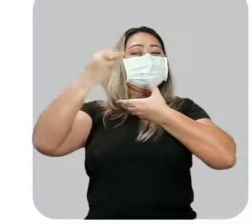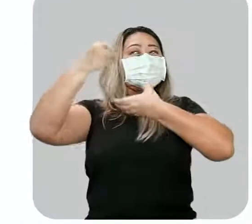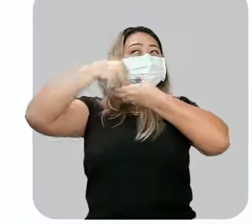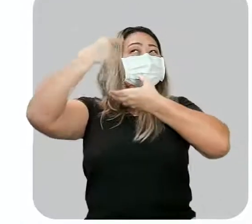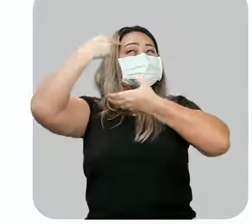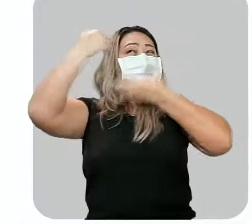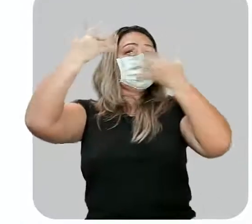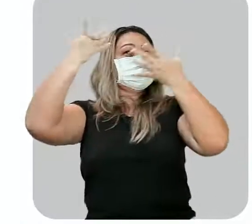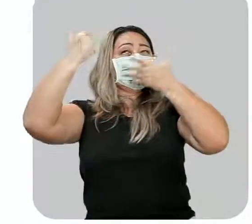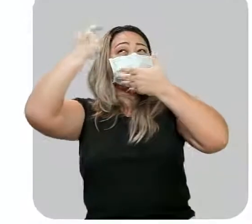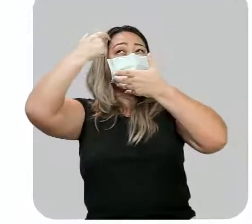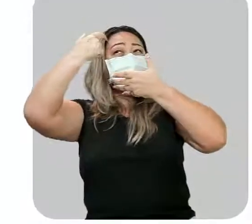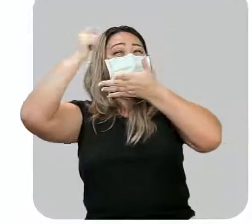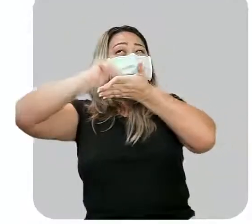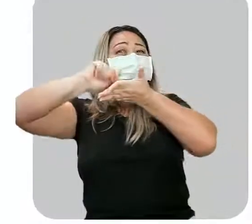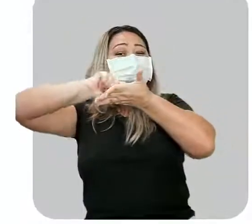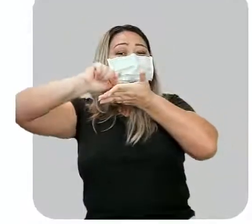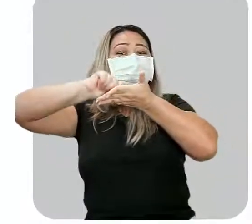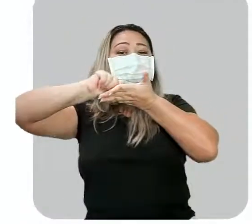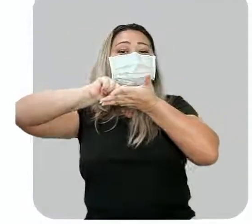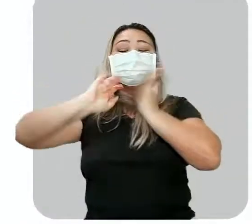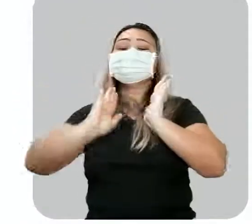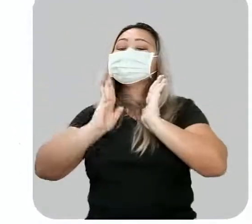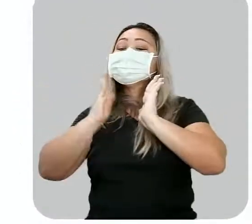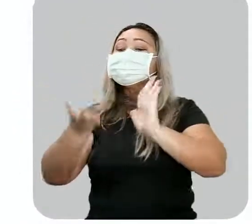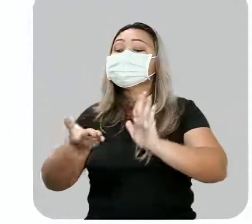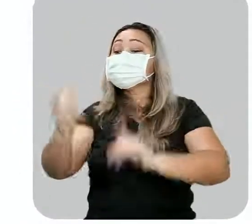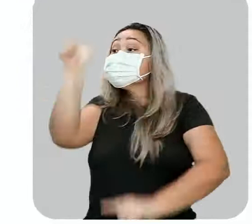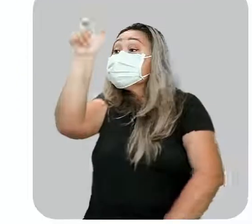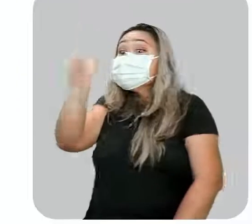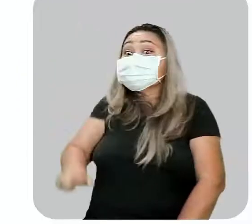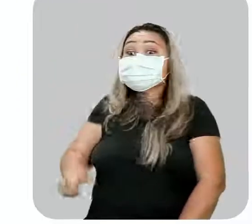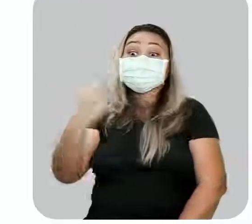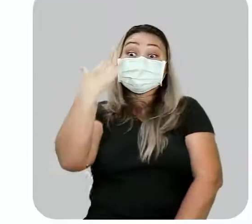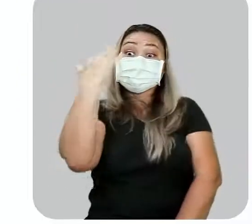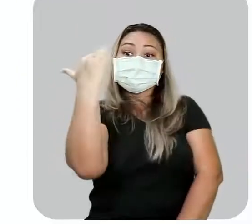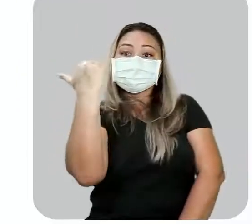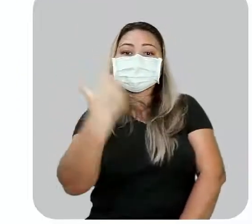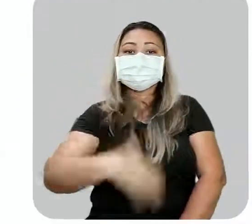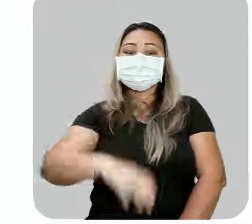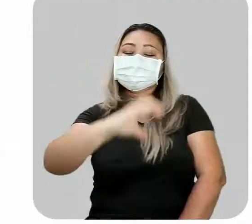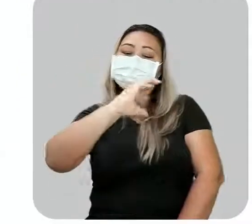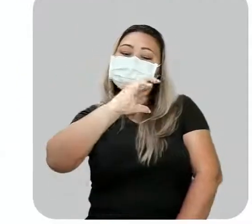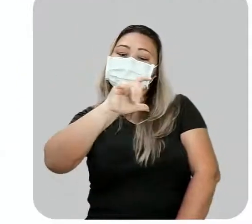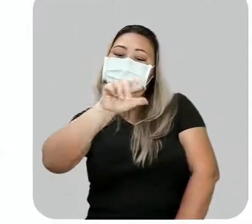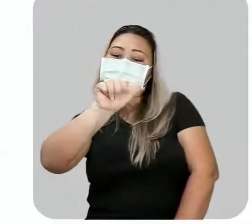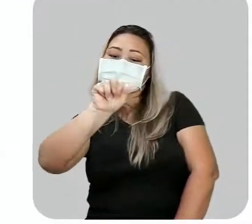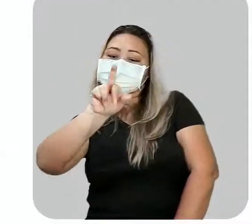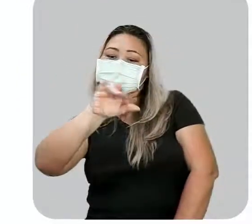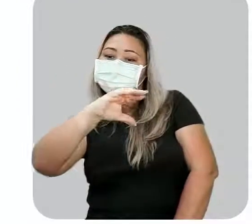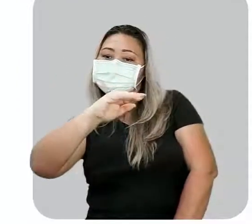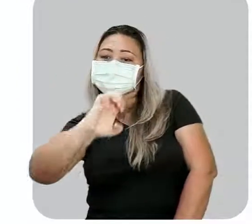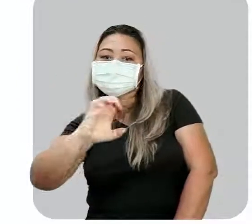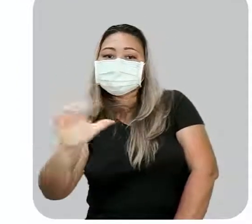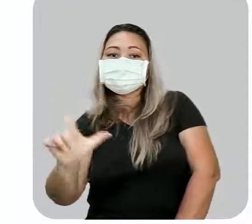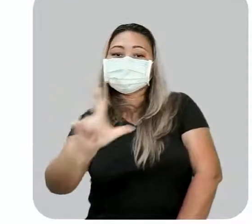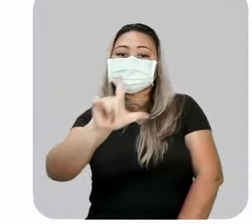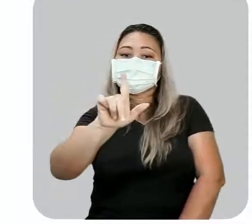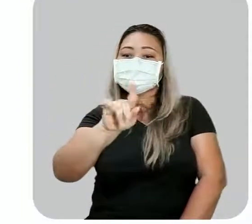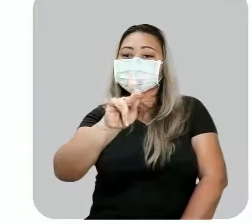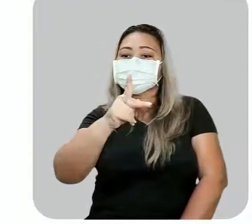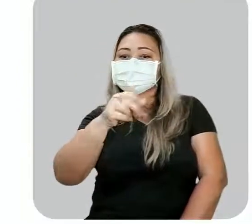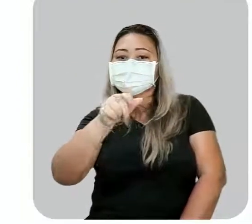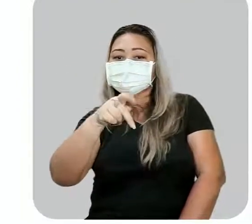introspectiva, com destaque para Clarice Lispector. Ao mesmo tempo, o